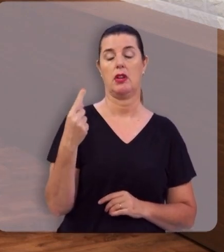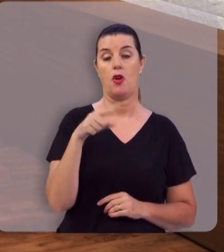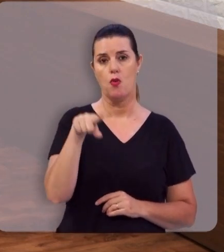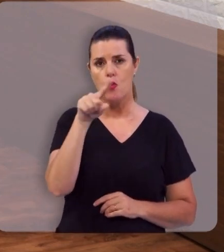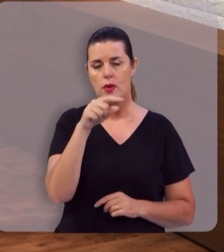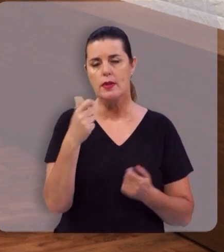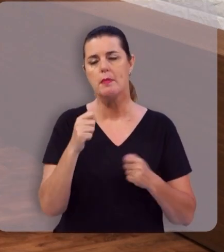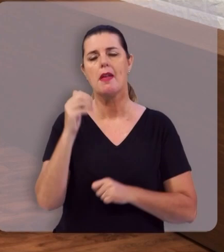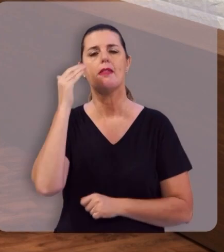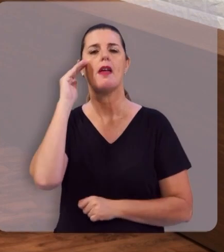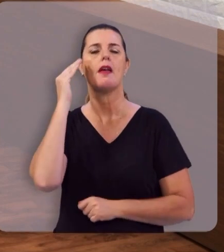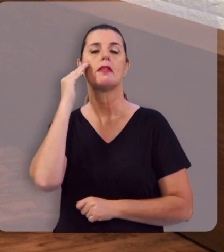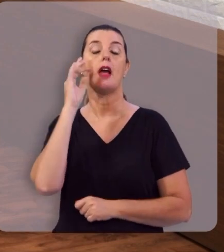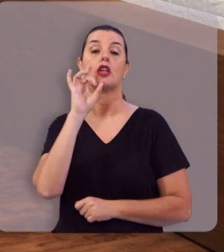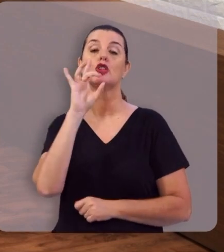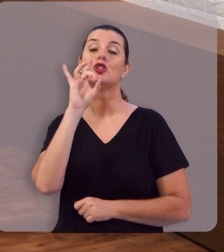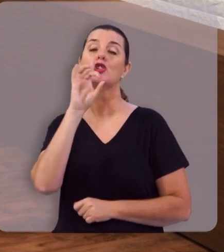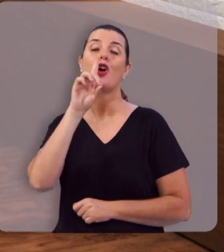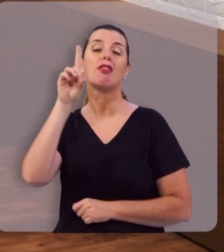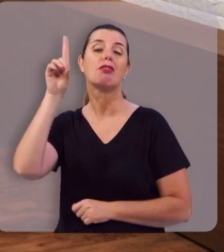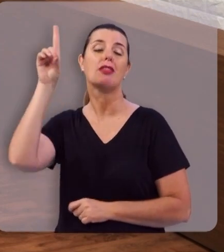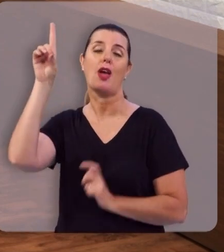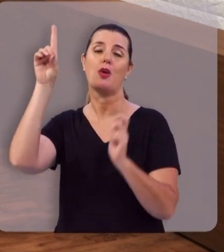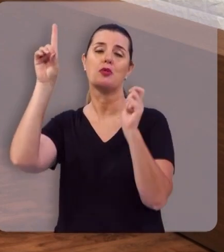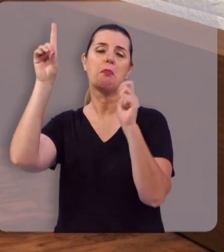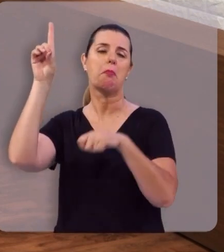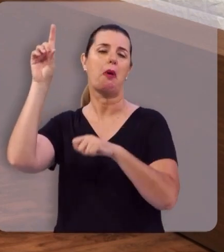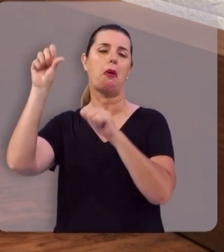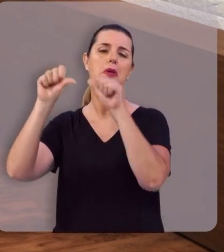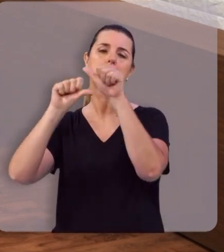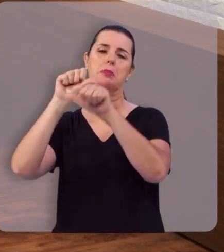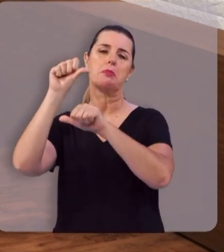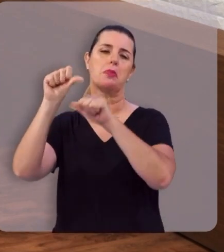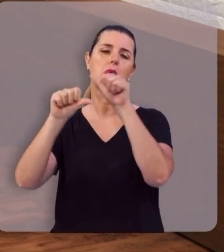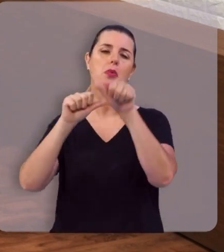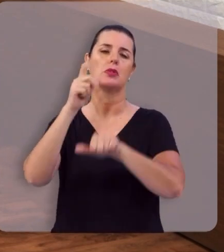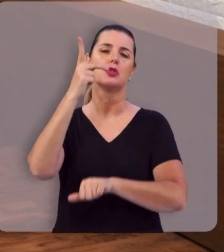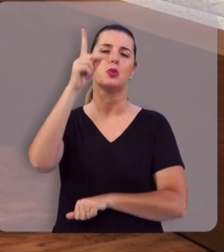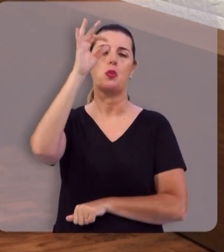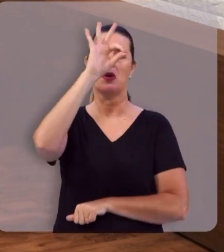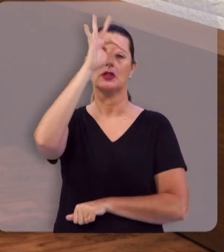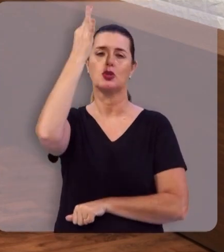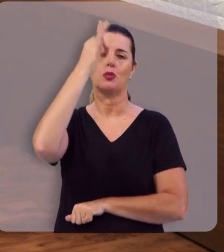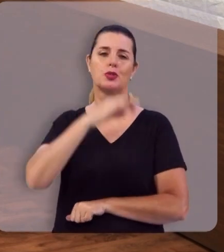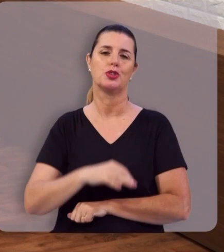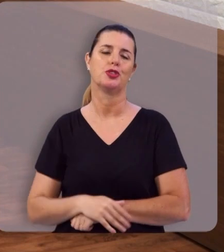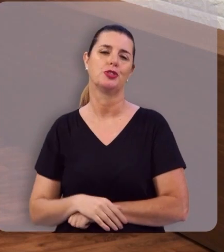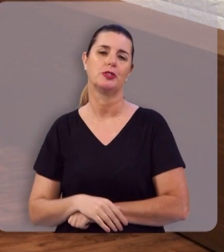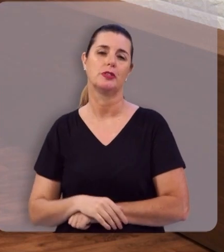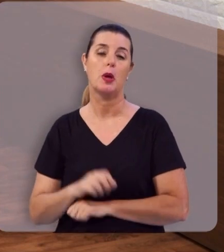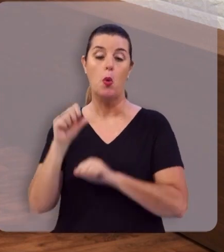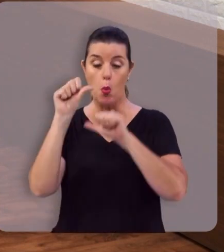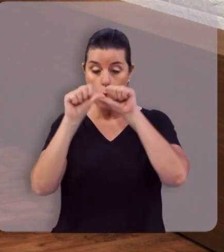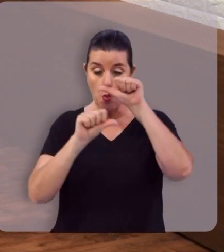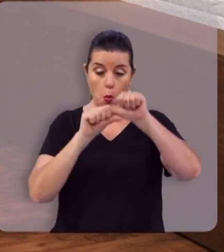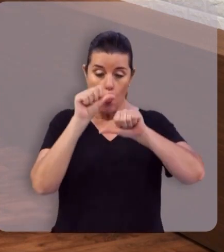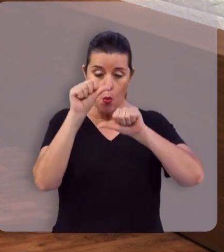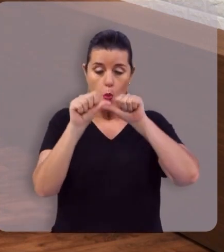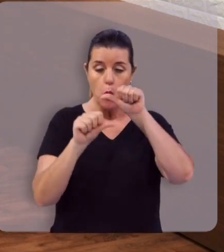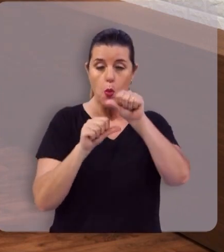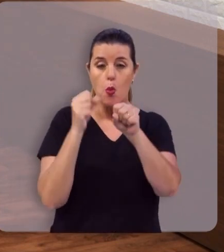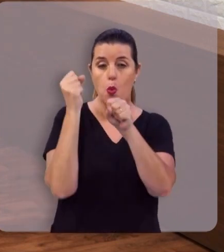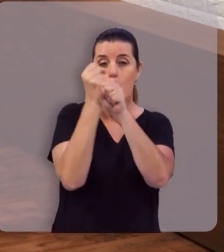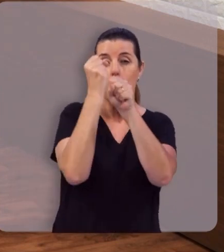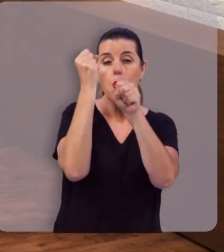você precisa compreender que só Deus pode restaurar a sua sorte. Restaura,